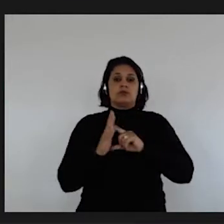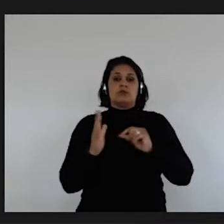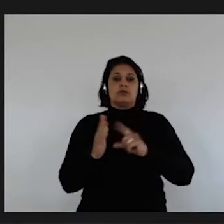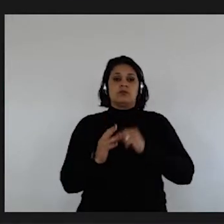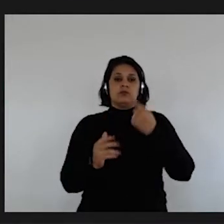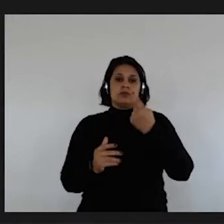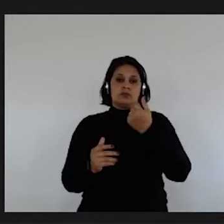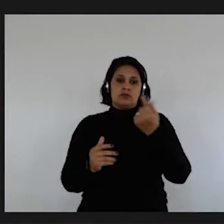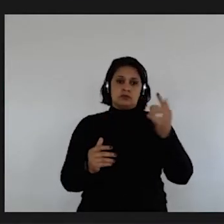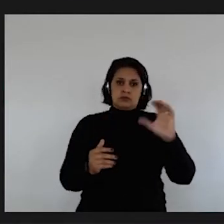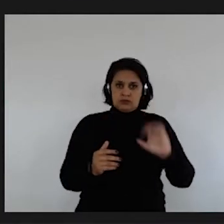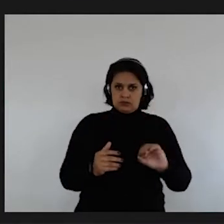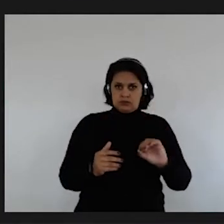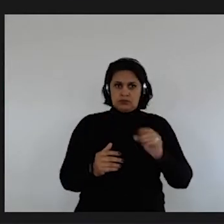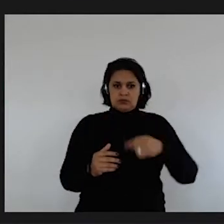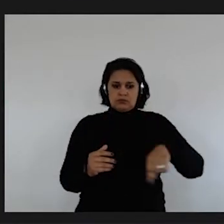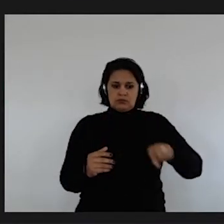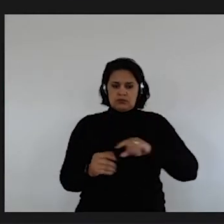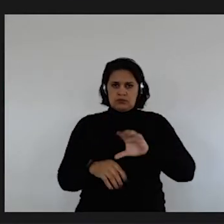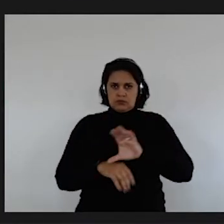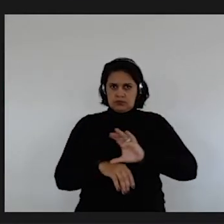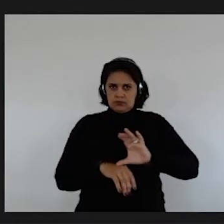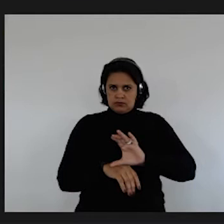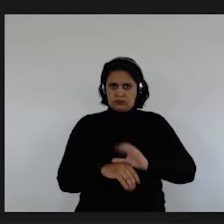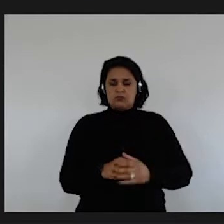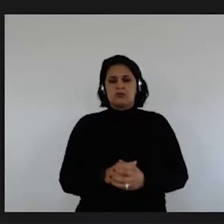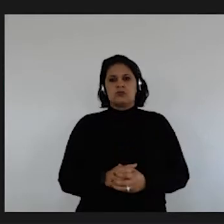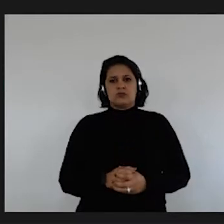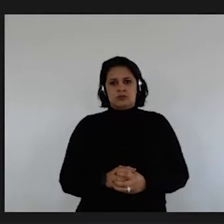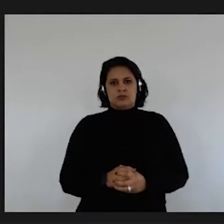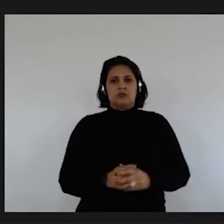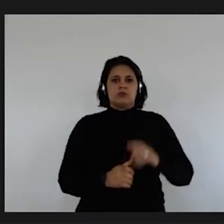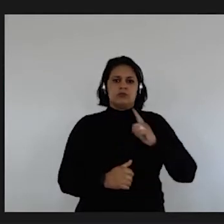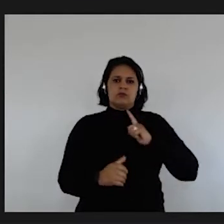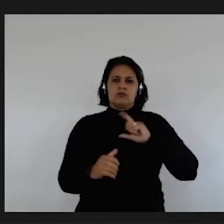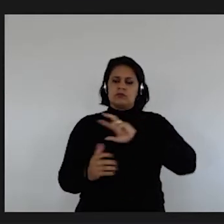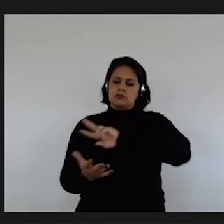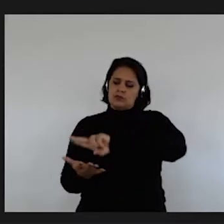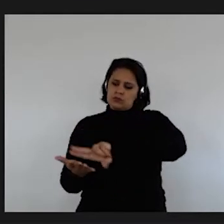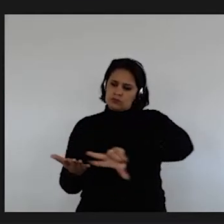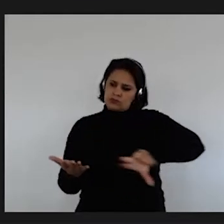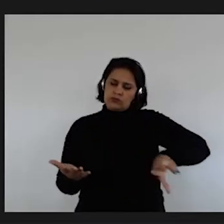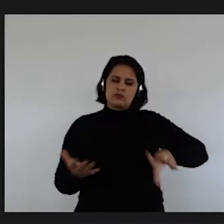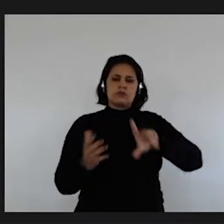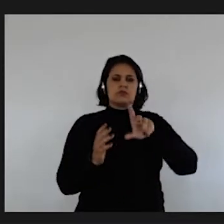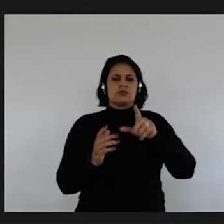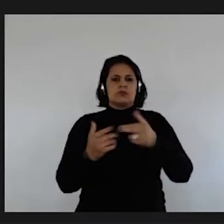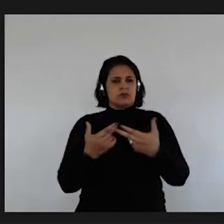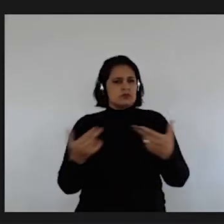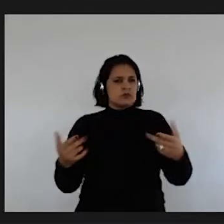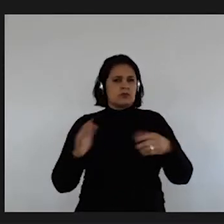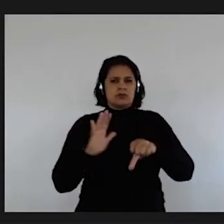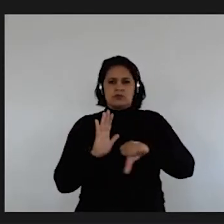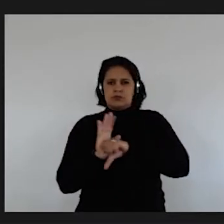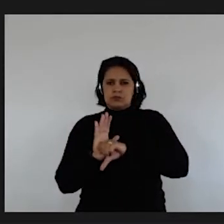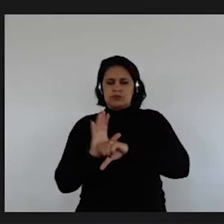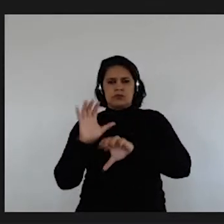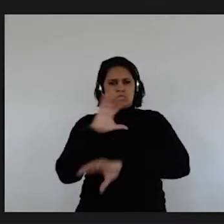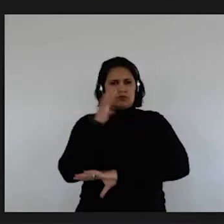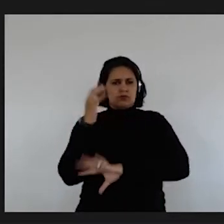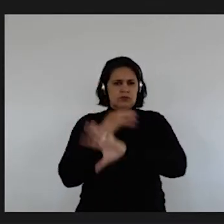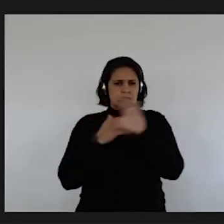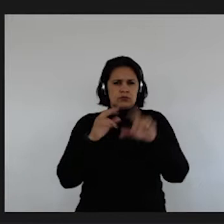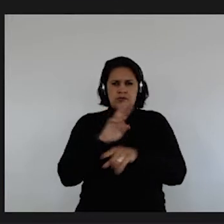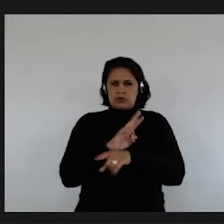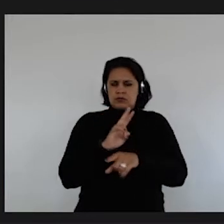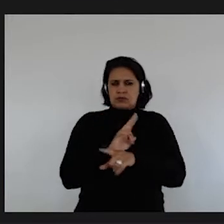nossa Constituição. E aí todas as questões, as legislações ambientais, a lei de crimes ambientais, que destaca a proteção da água,